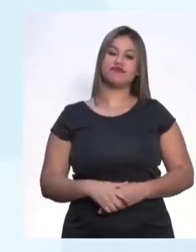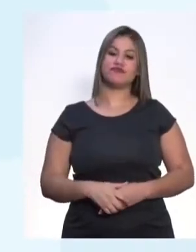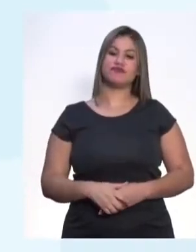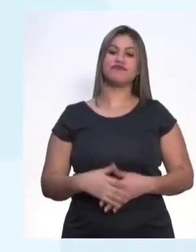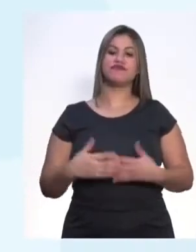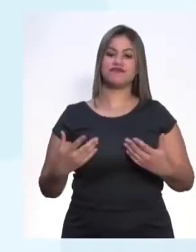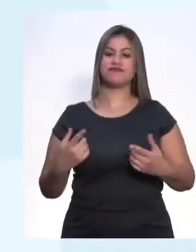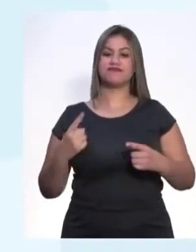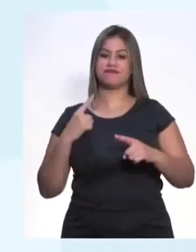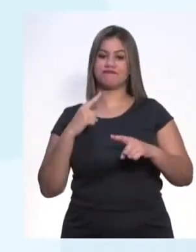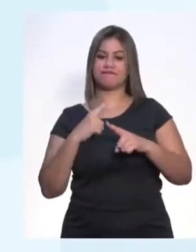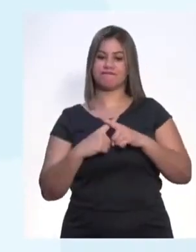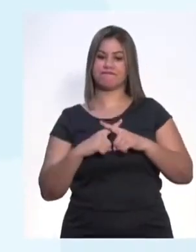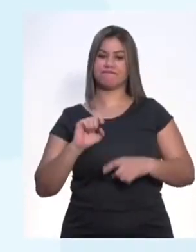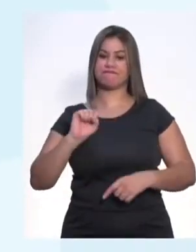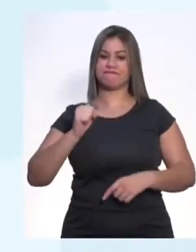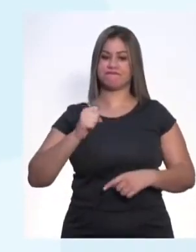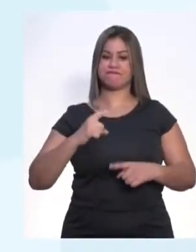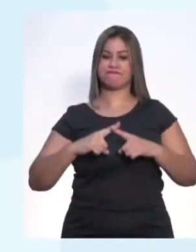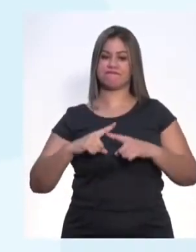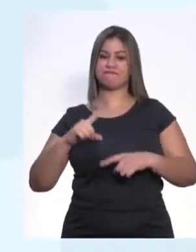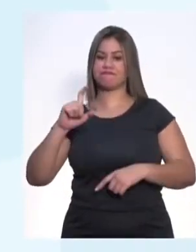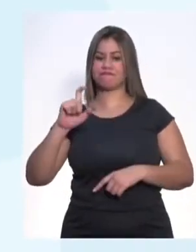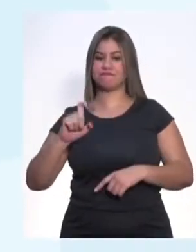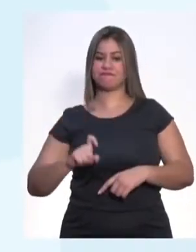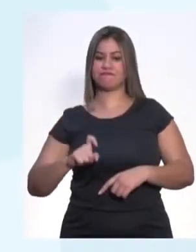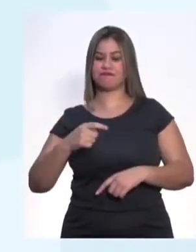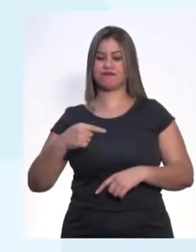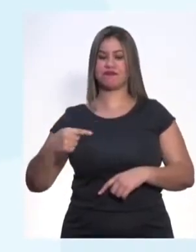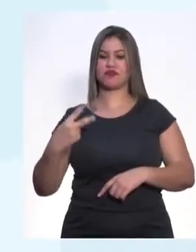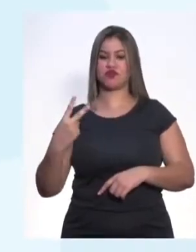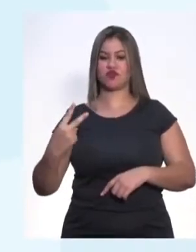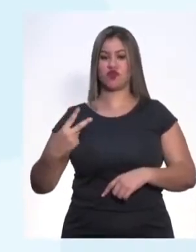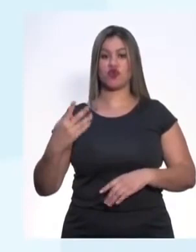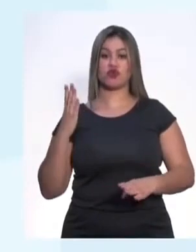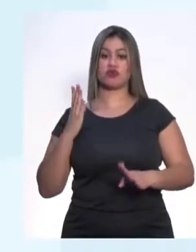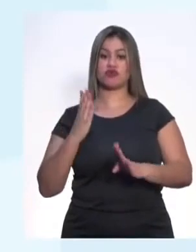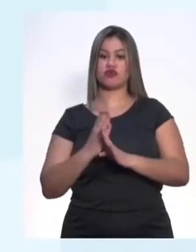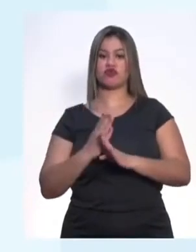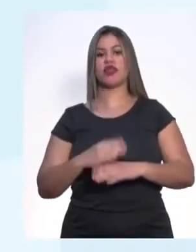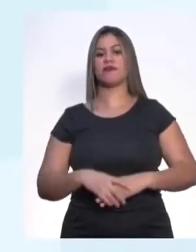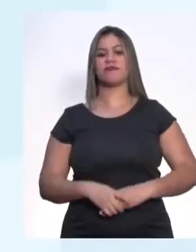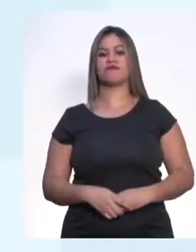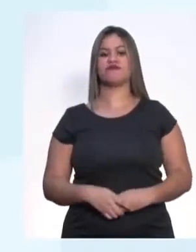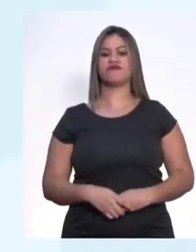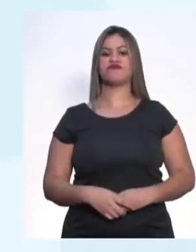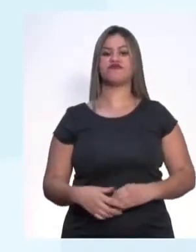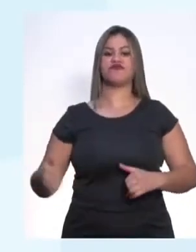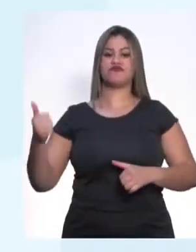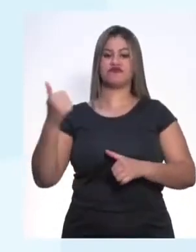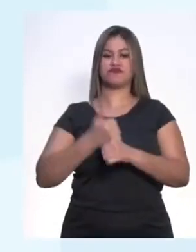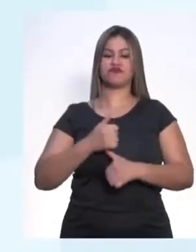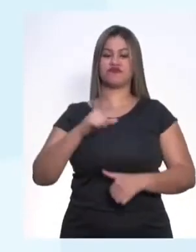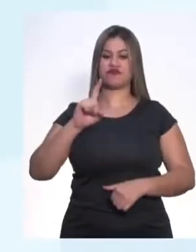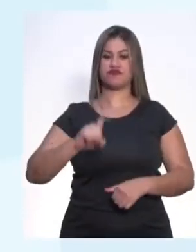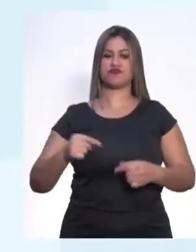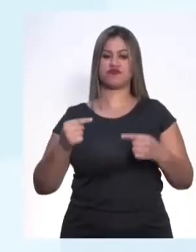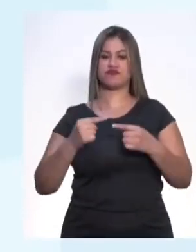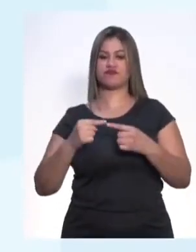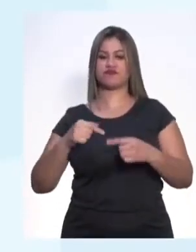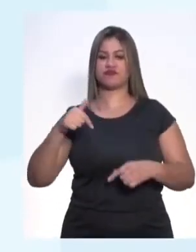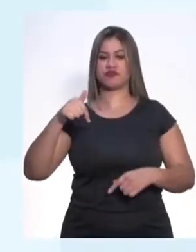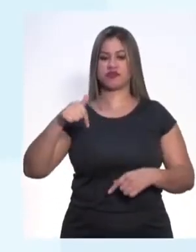Então, vamos multiplicar. 8 que multiplica x menos 2. Vamos descobrir esse lado. Vou substituir o x por